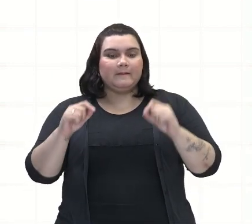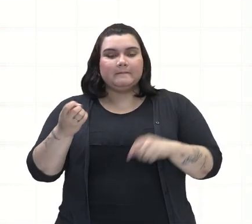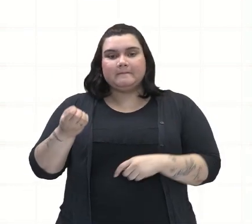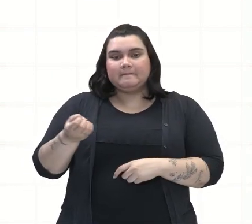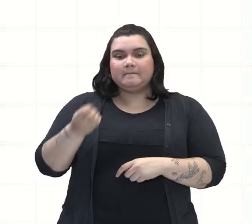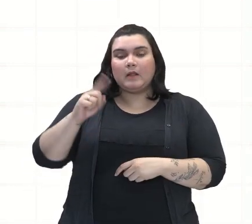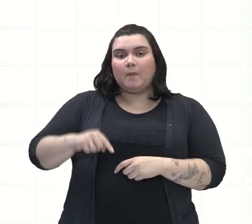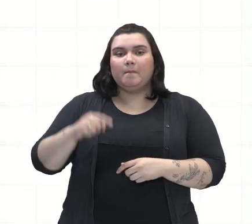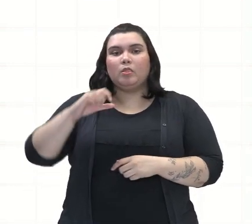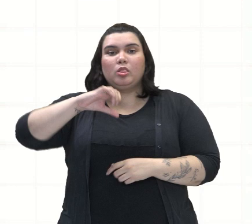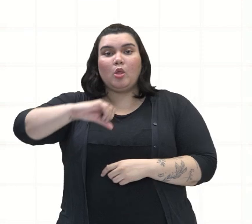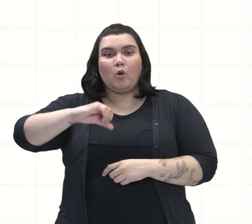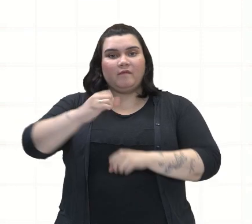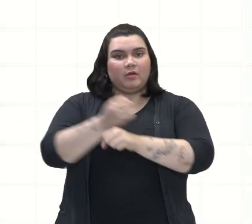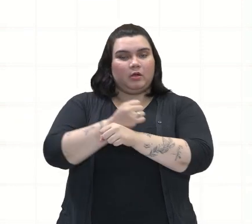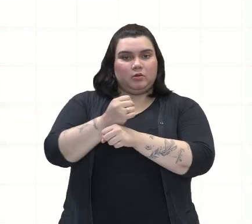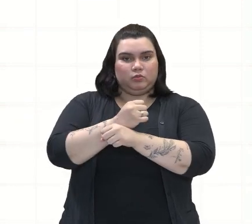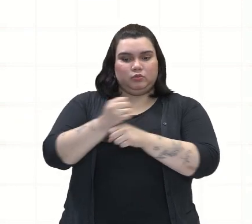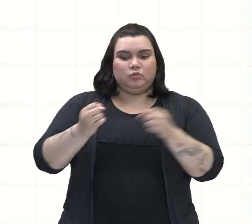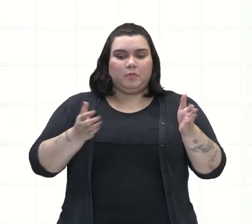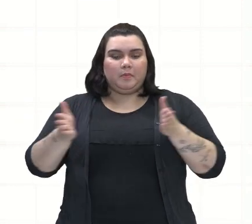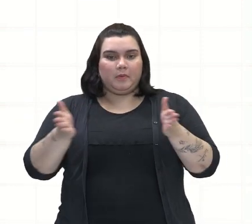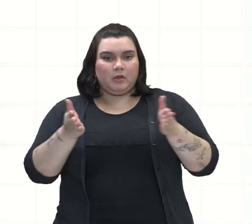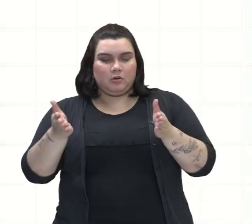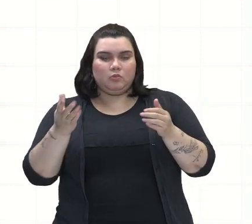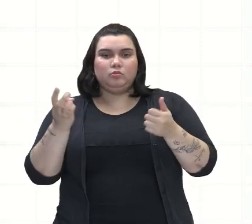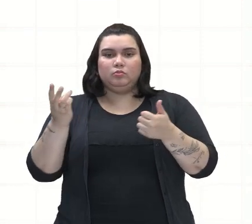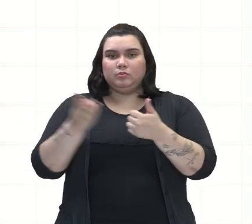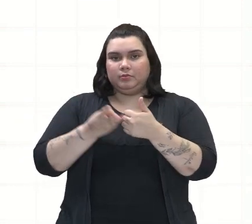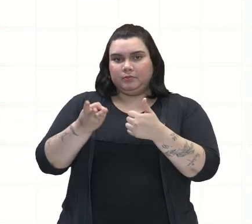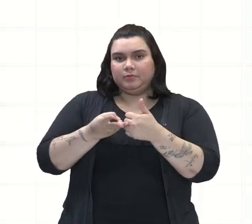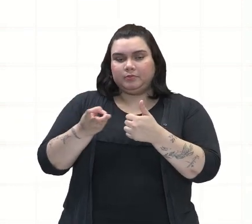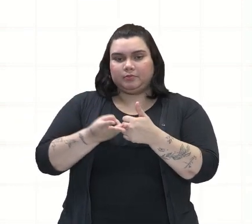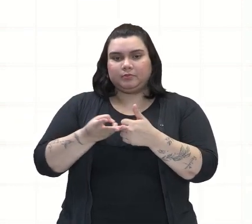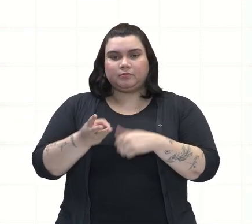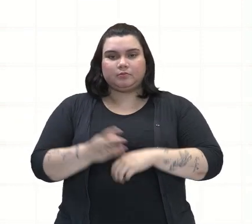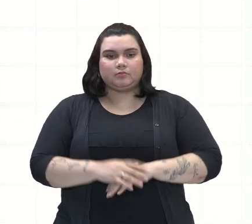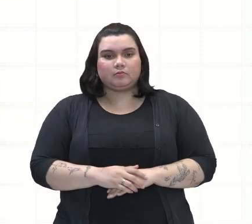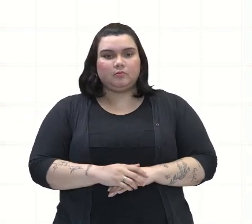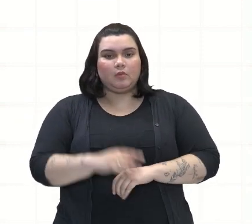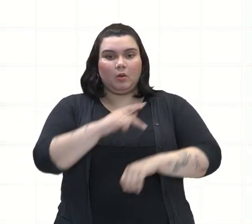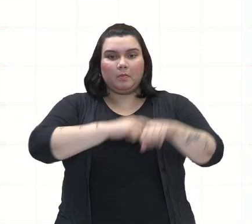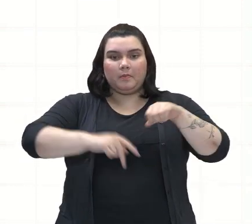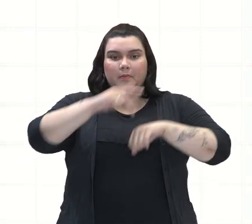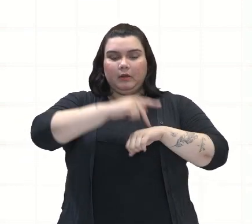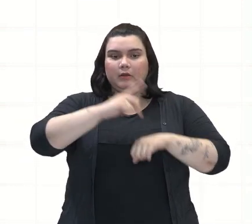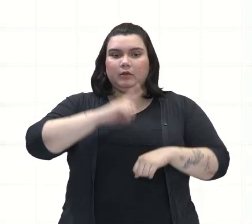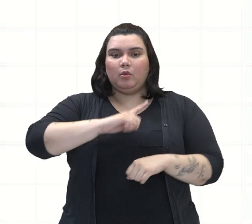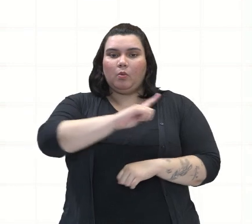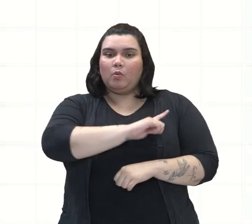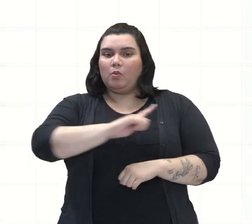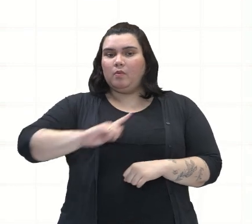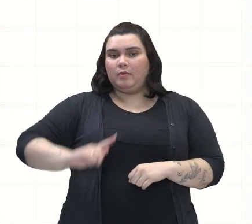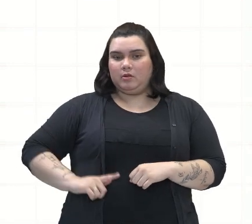9 anos aí, do período da nossa história. Quando o país foi governado